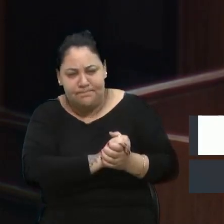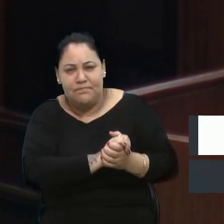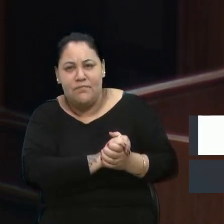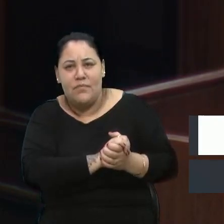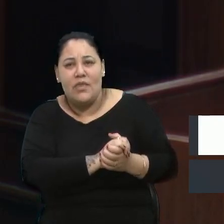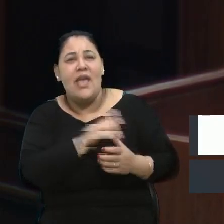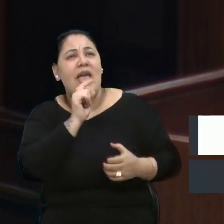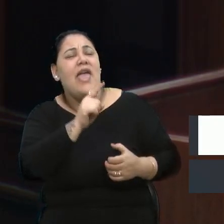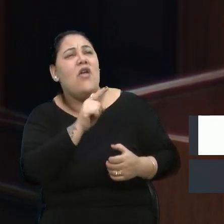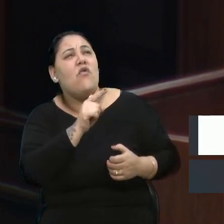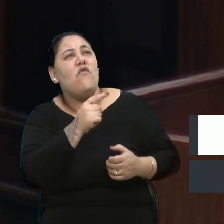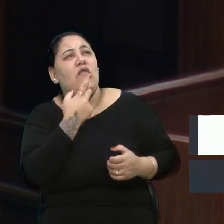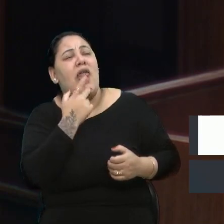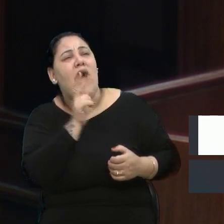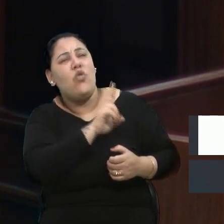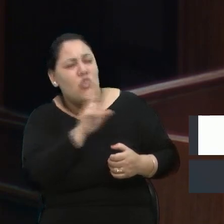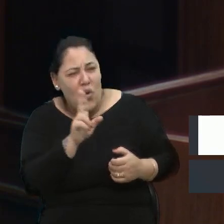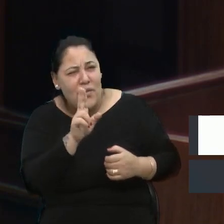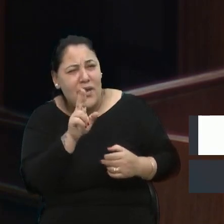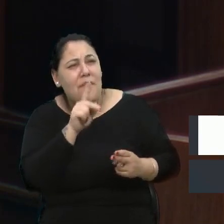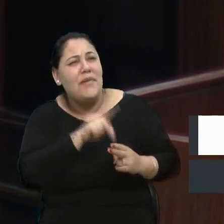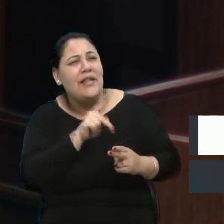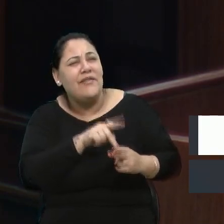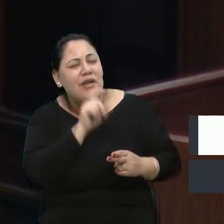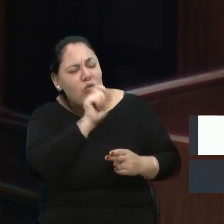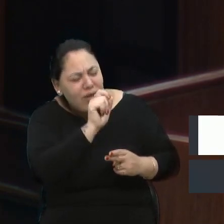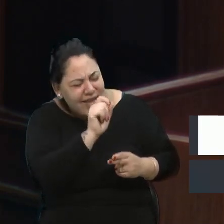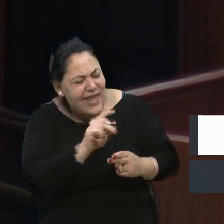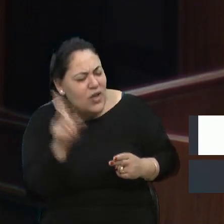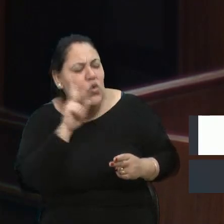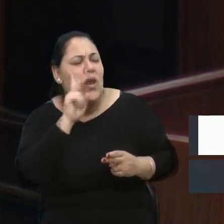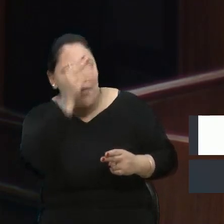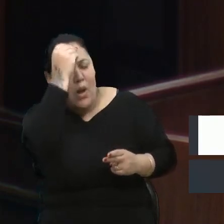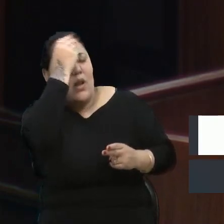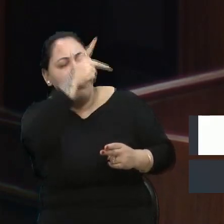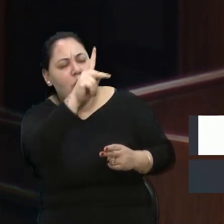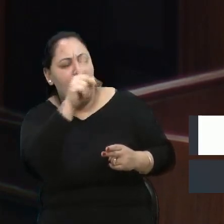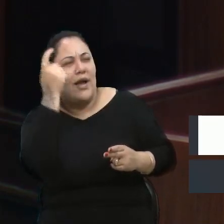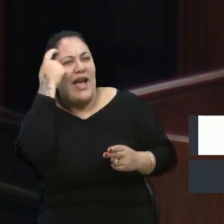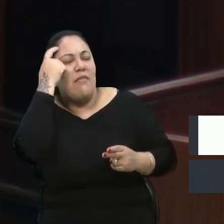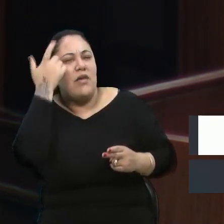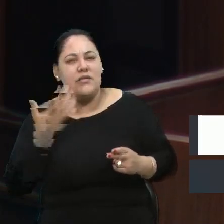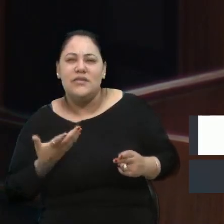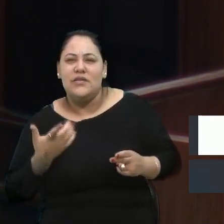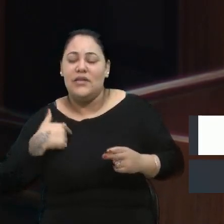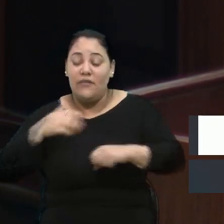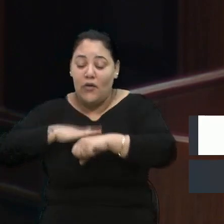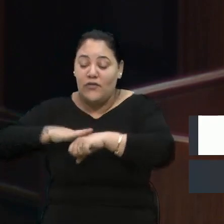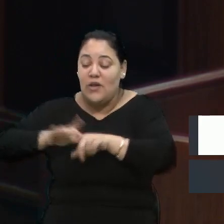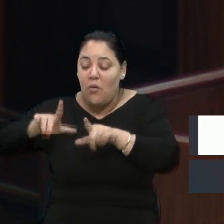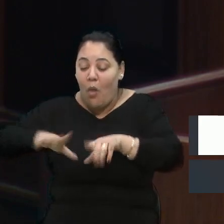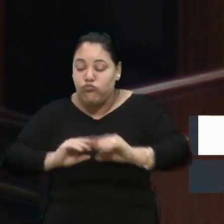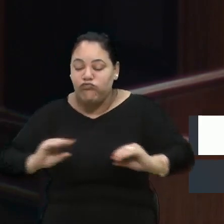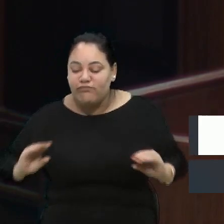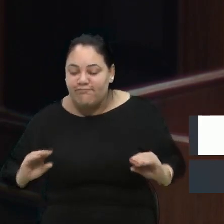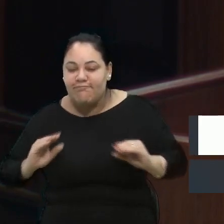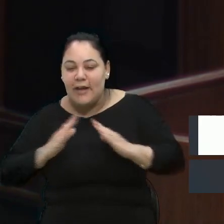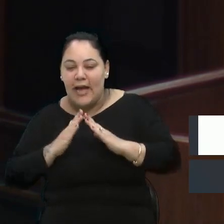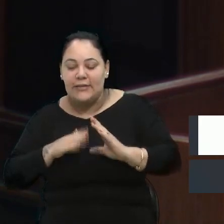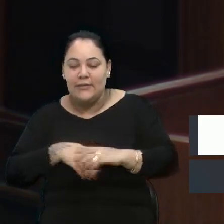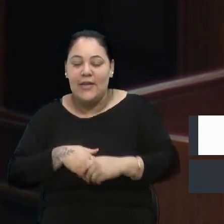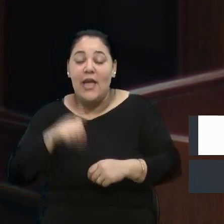em Prataveira, o que te vem na cabeça? Estava conversando lá na sala, né? E ela, de